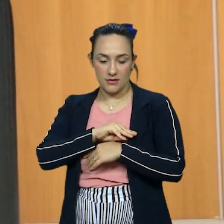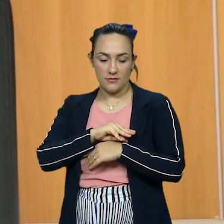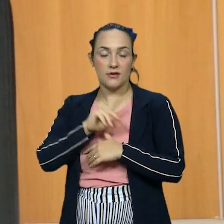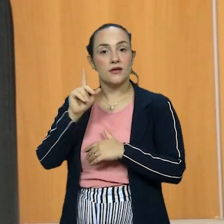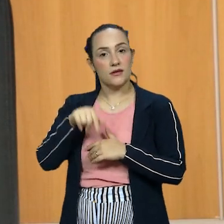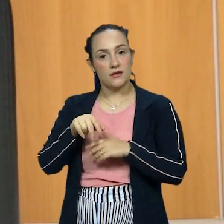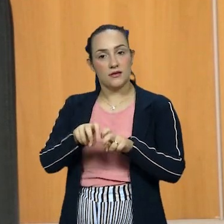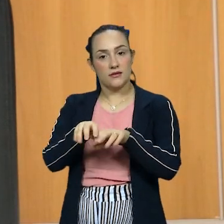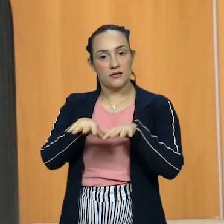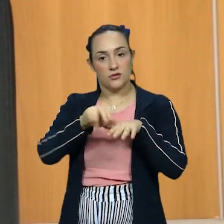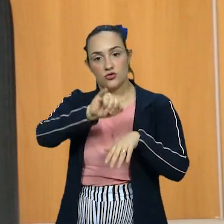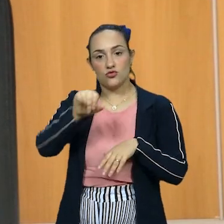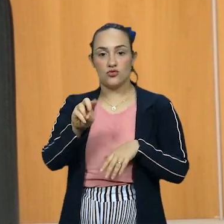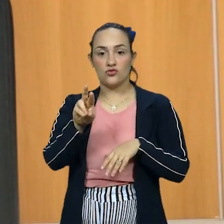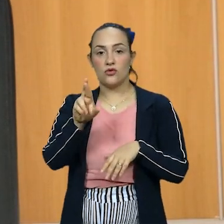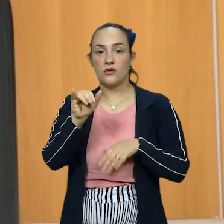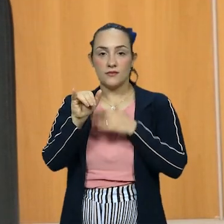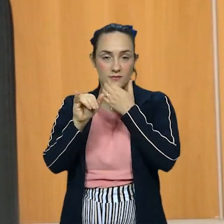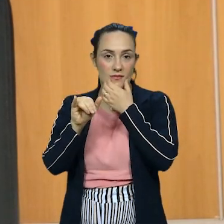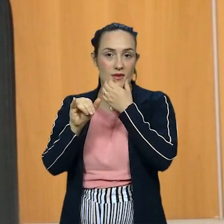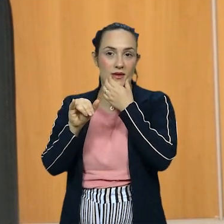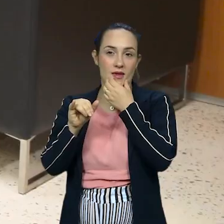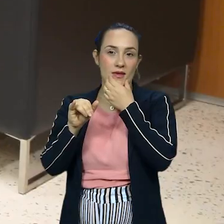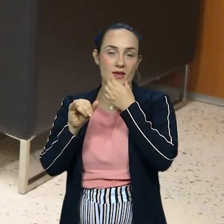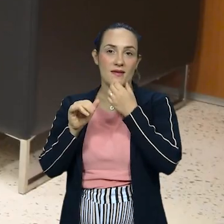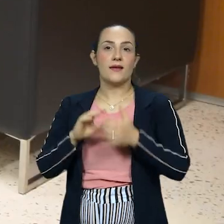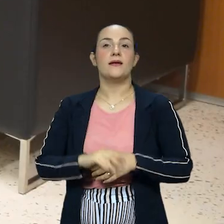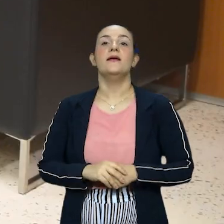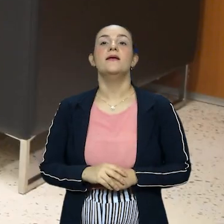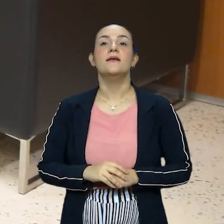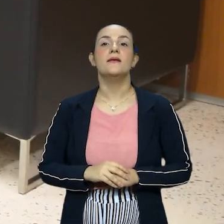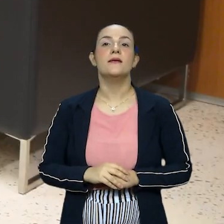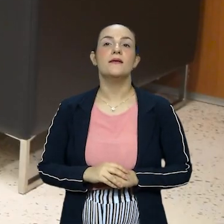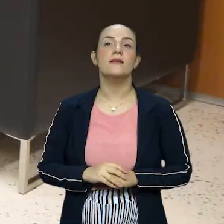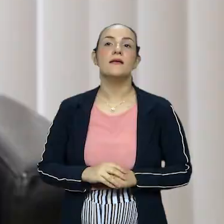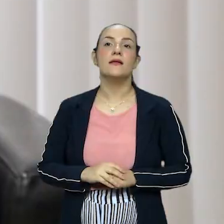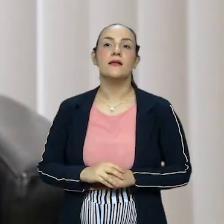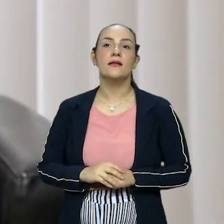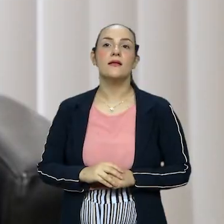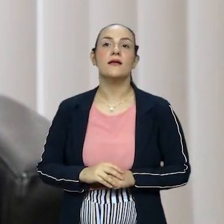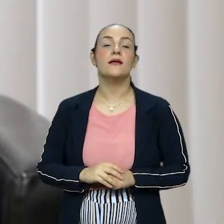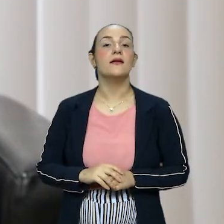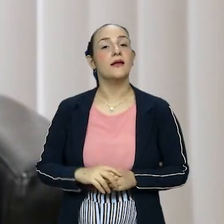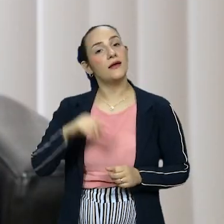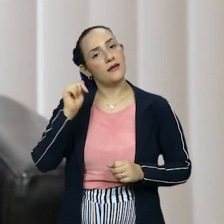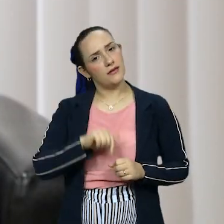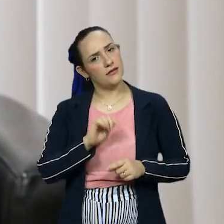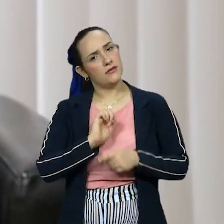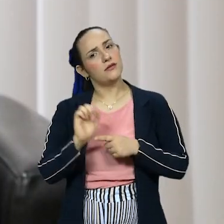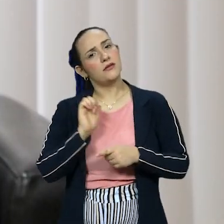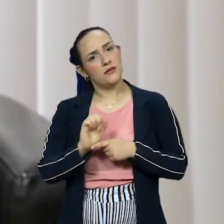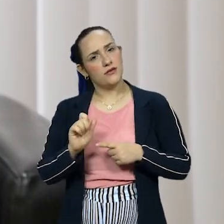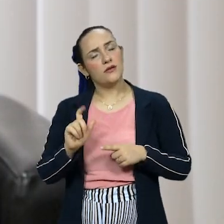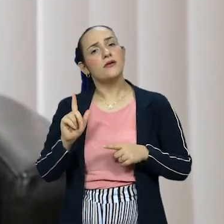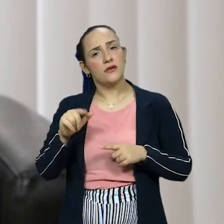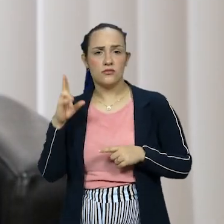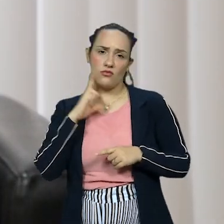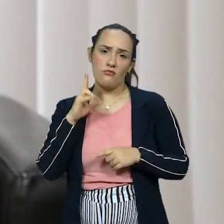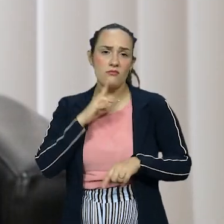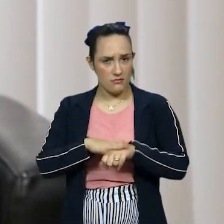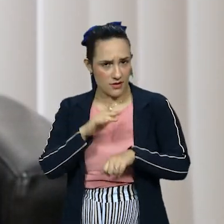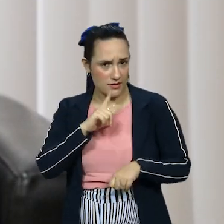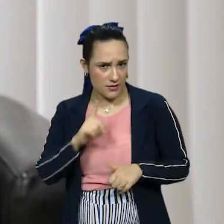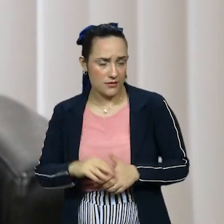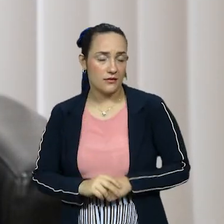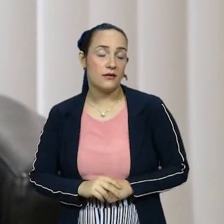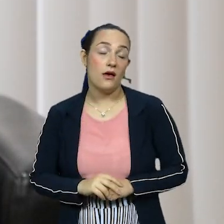relação aos policiais militares é o tribunal do júri. E se tratando de crimes aqui, né, no Estado, esses são os mais